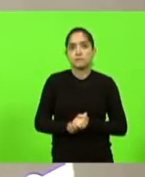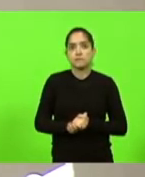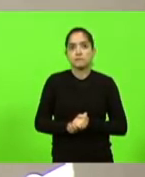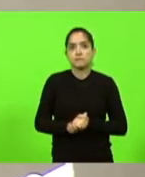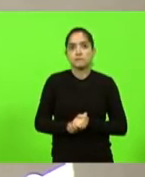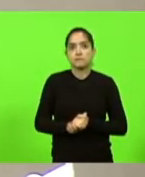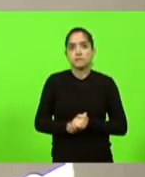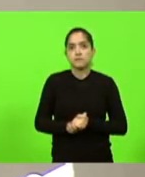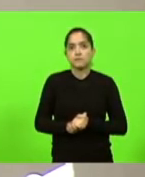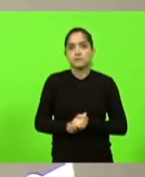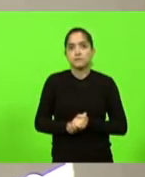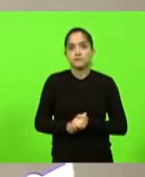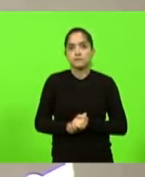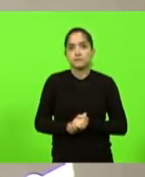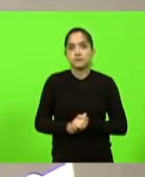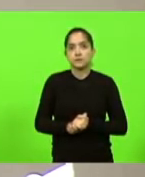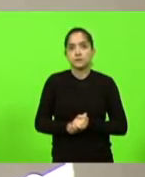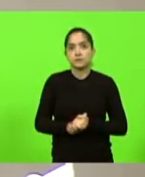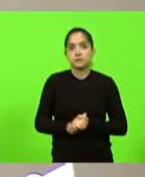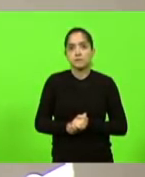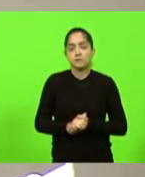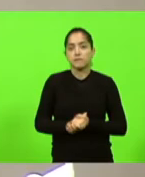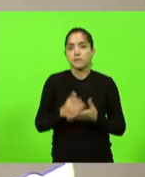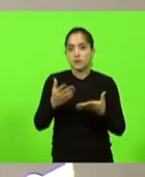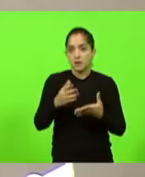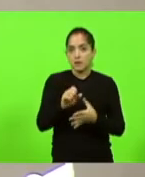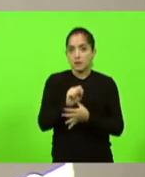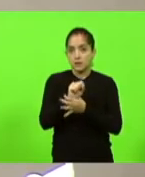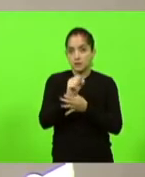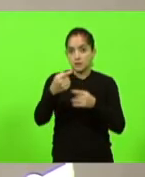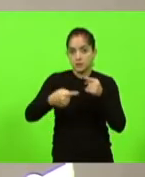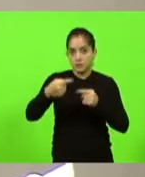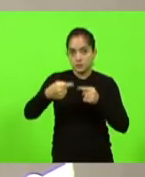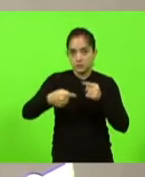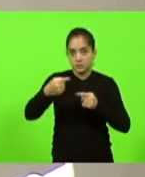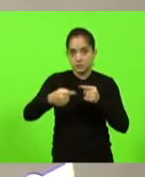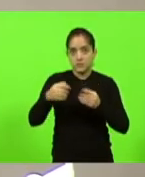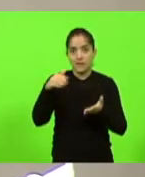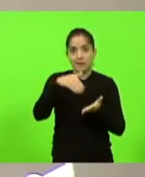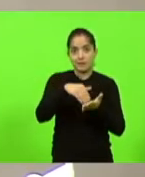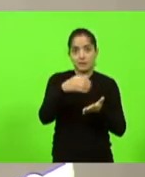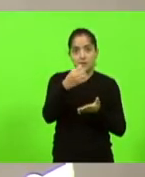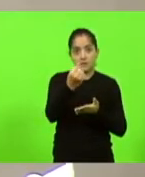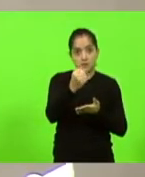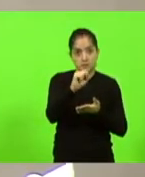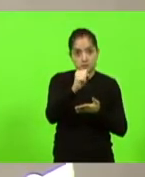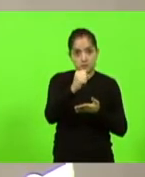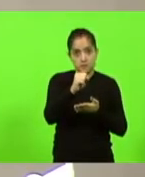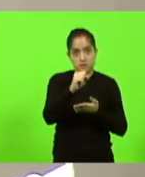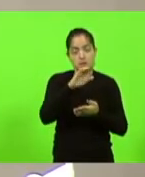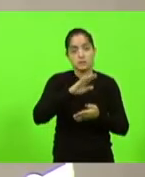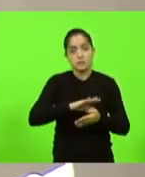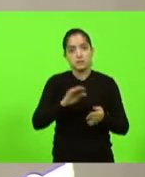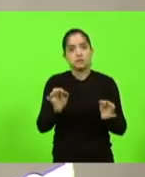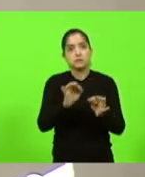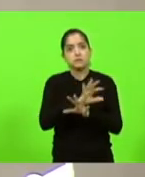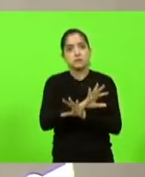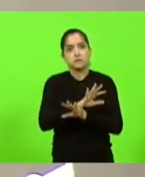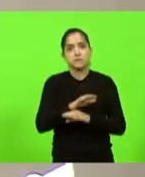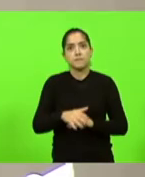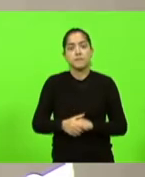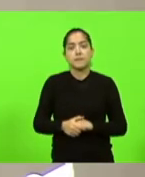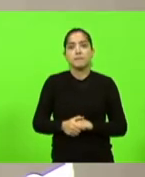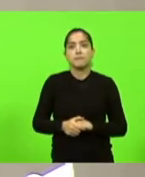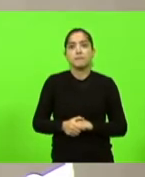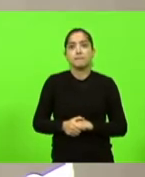seu direito de voto, mas vou garantir o direito à discussão, até porque às 18 horas nós precisamos encerrar a sessão, e eu vou convocar outra extraordinária, onde